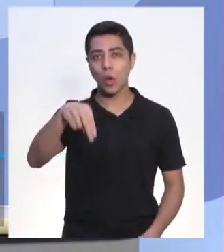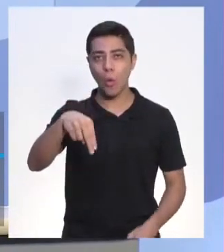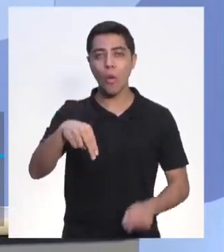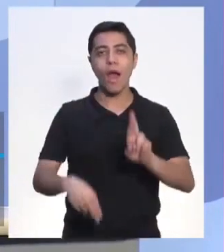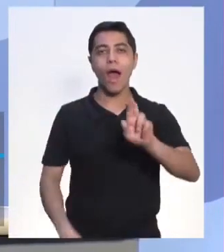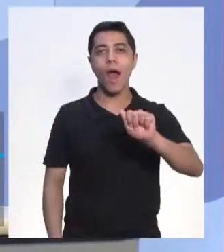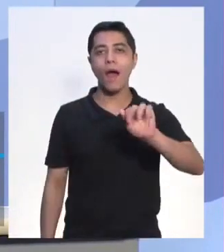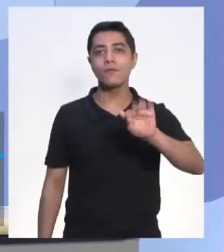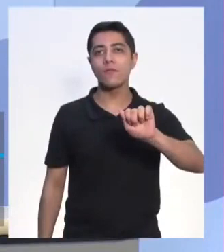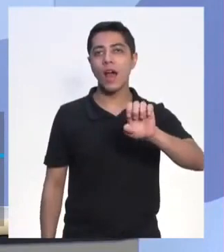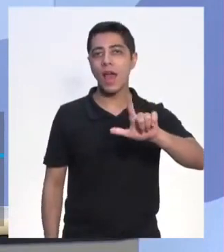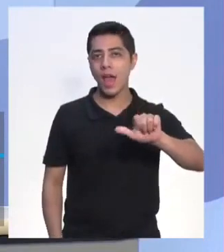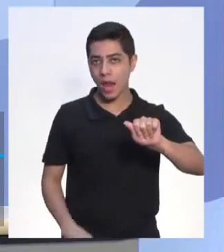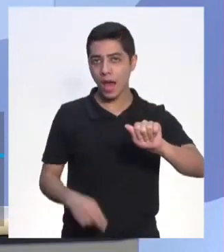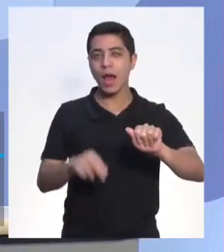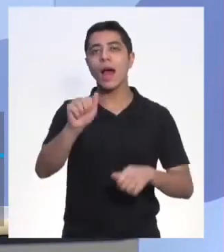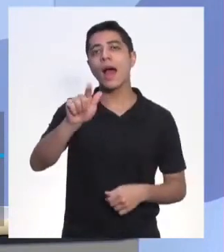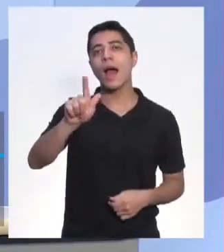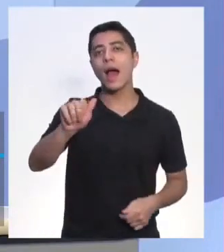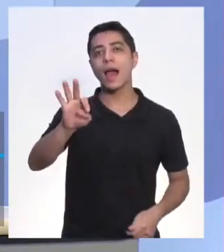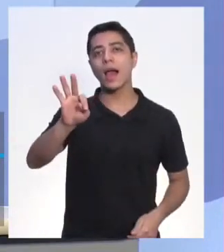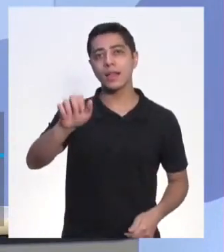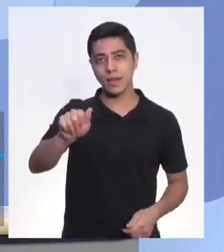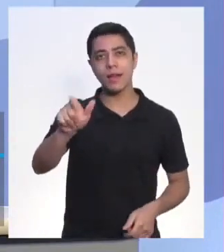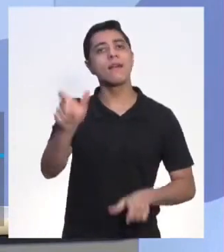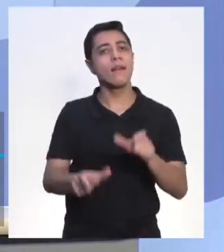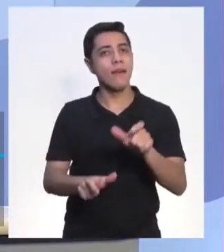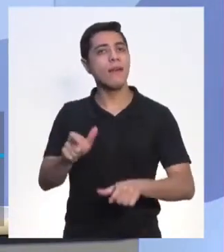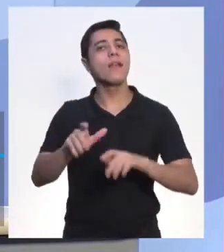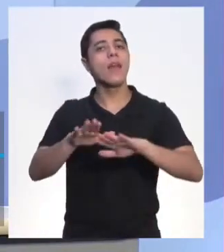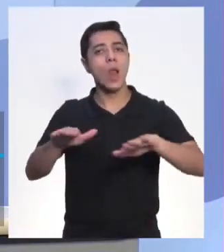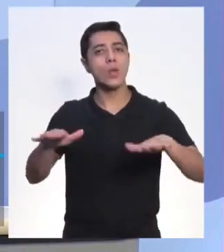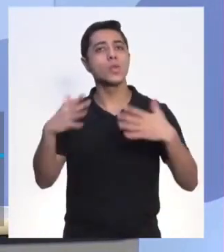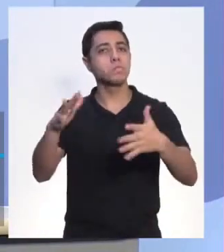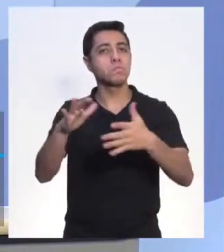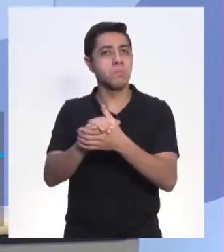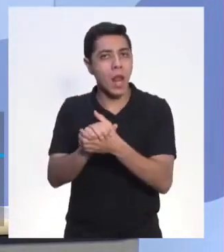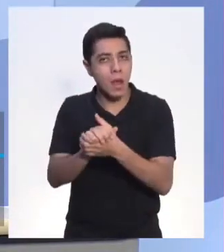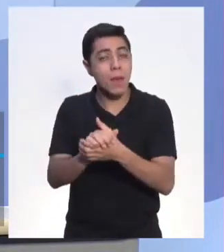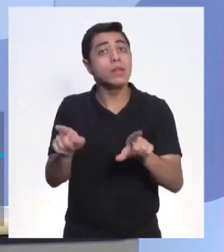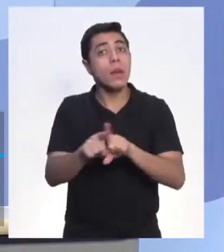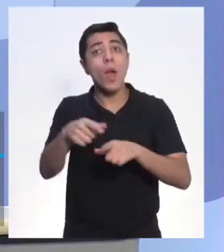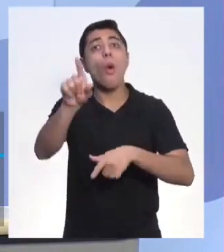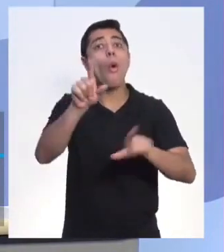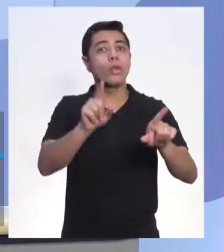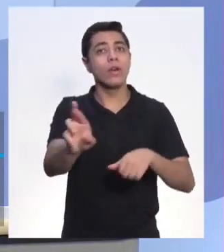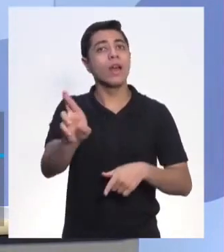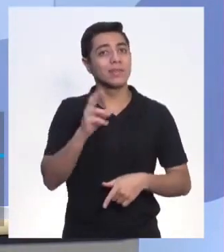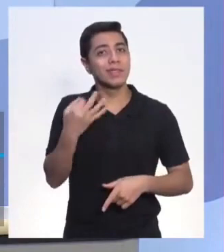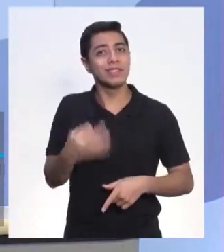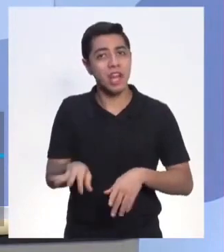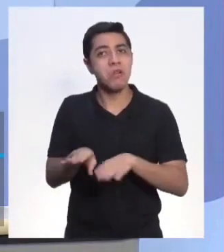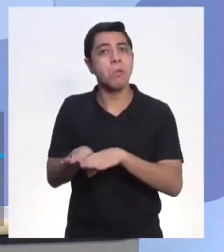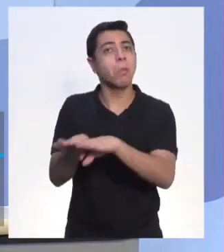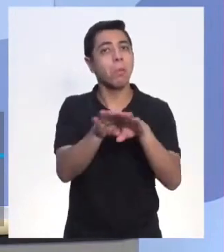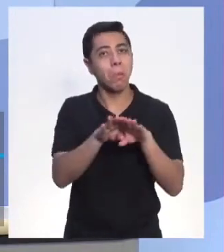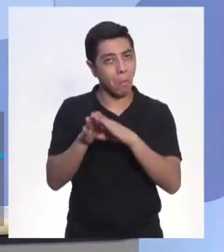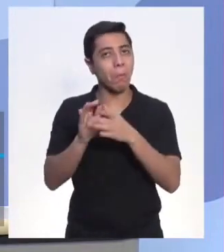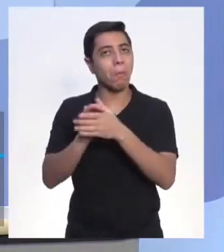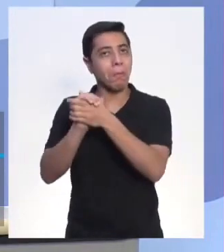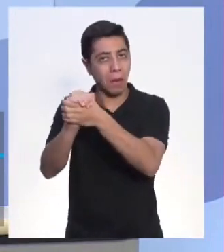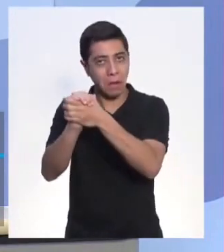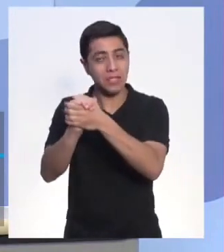Rafaela, Maurício e Ágata. Então, esses alunos estão de parabéns e os outros que colocaram 120 também. E quero mandar um abraço para algumas escolas que estão